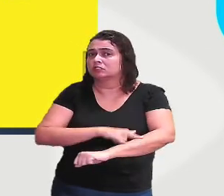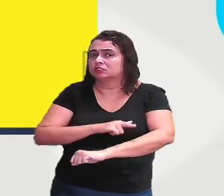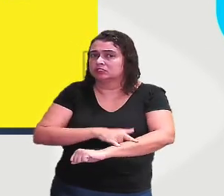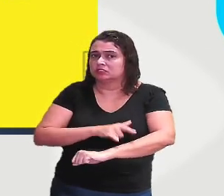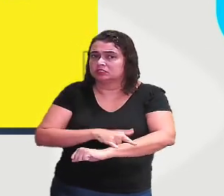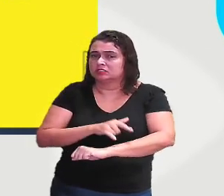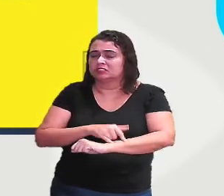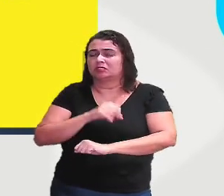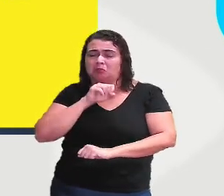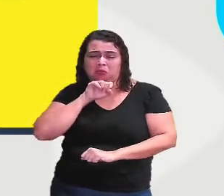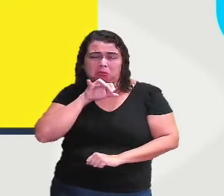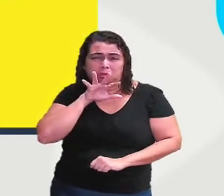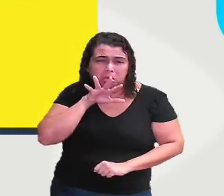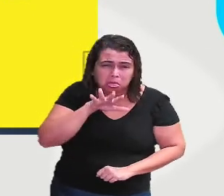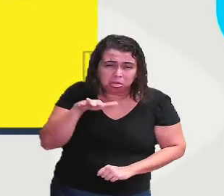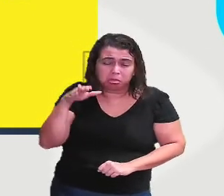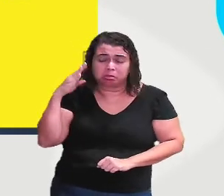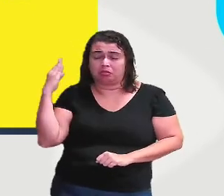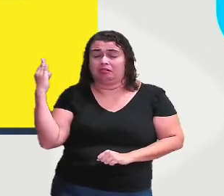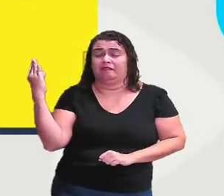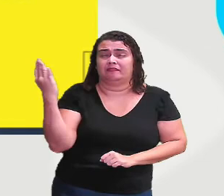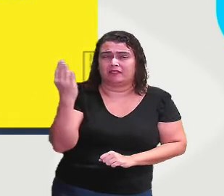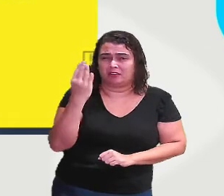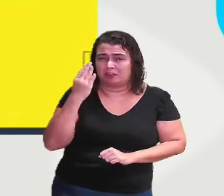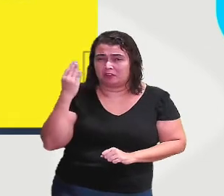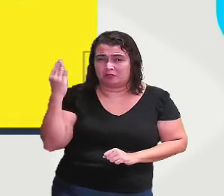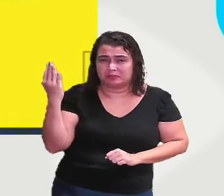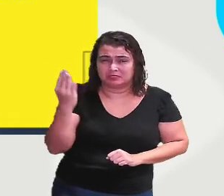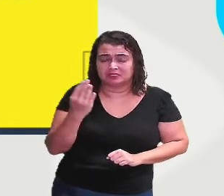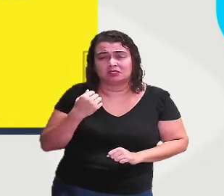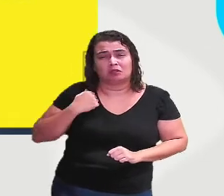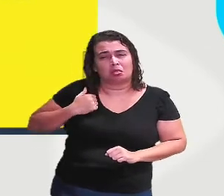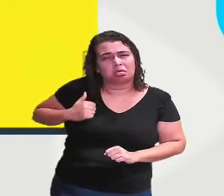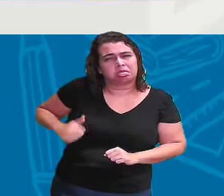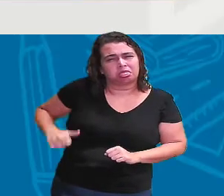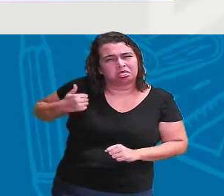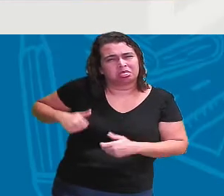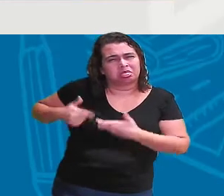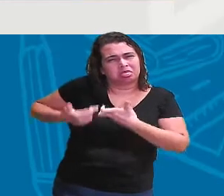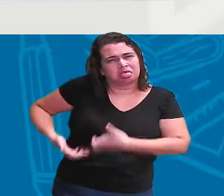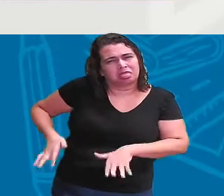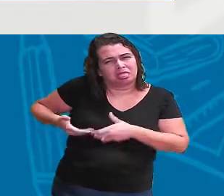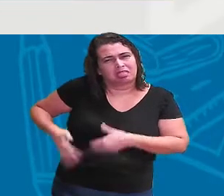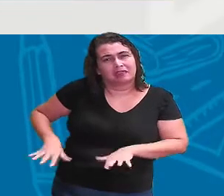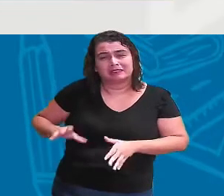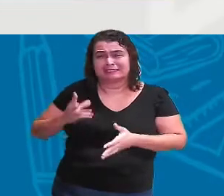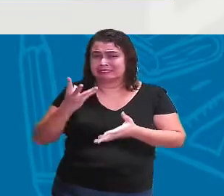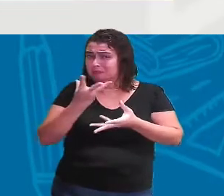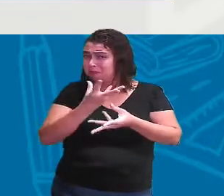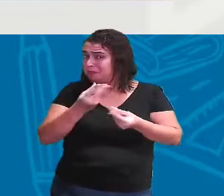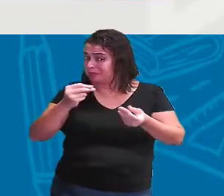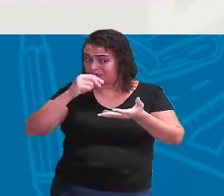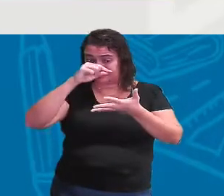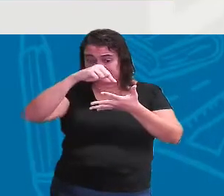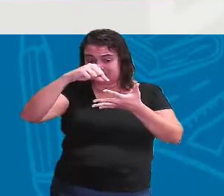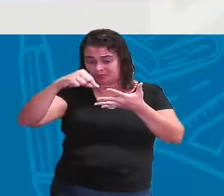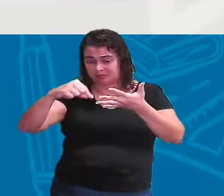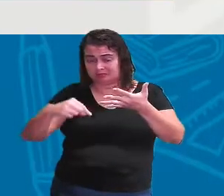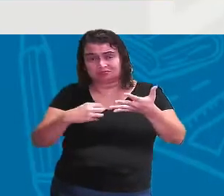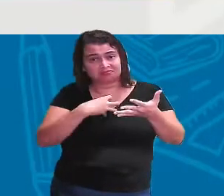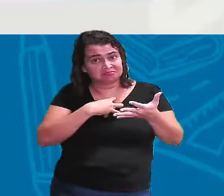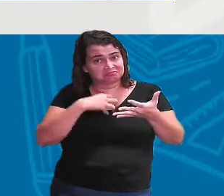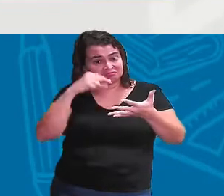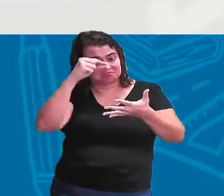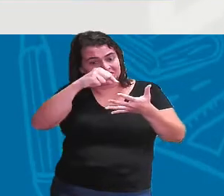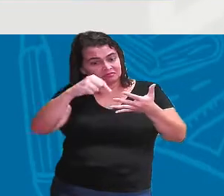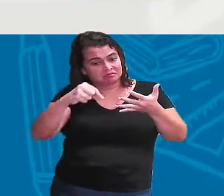náusea, vômito, ó, o intestino causando diarreia. Então você vê como é bem severo os sintomas no que